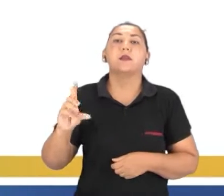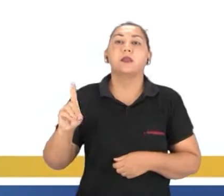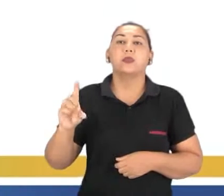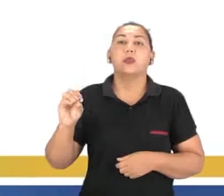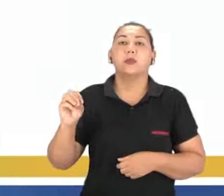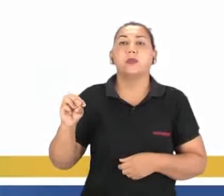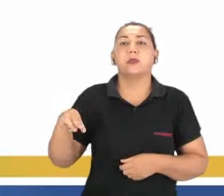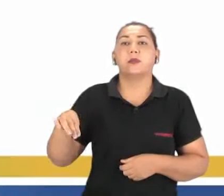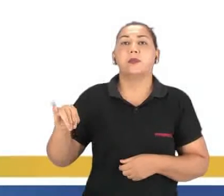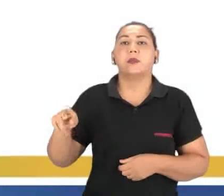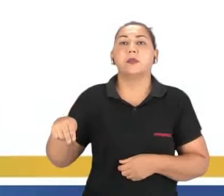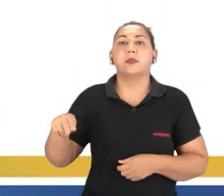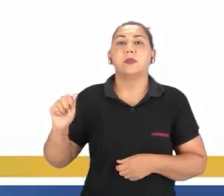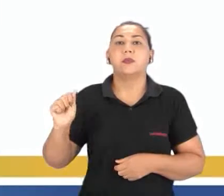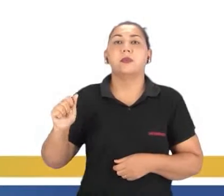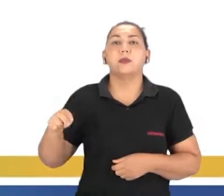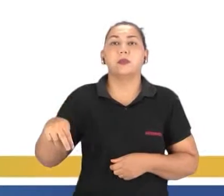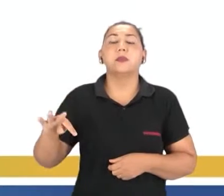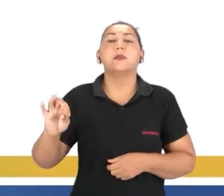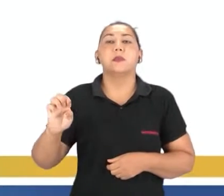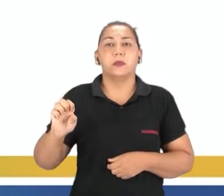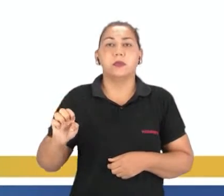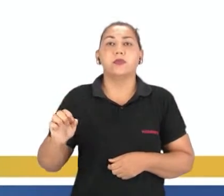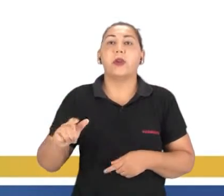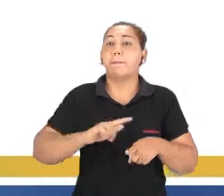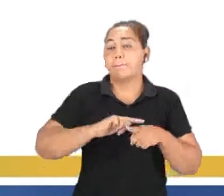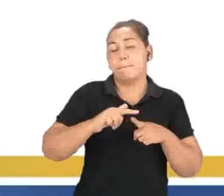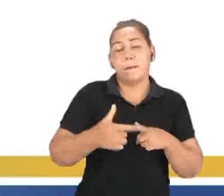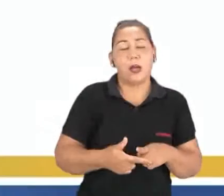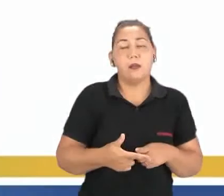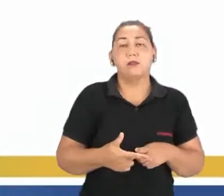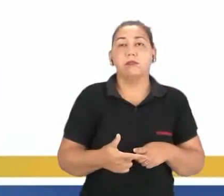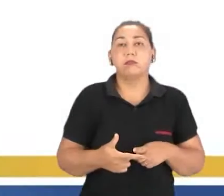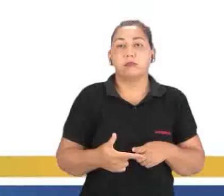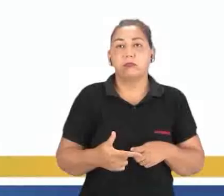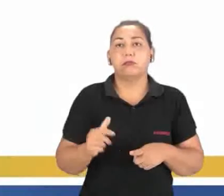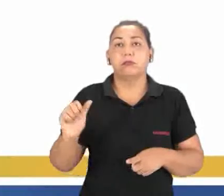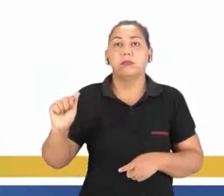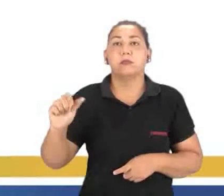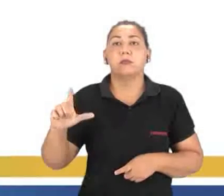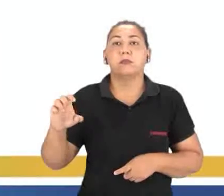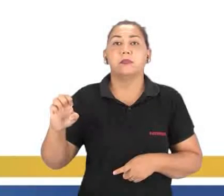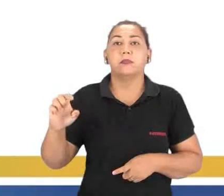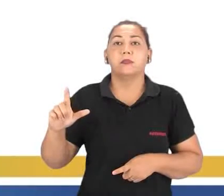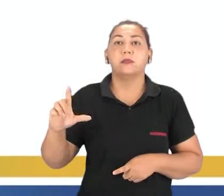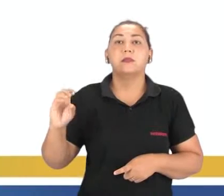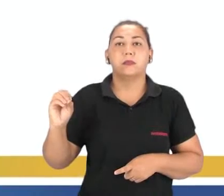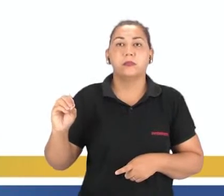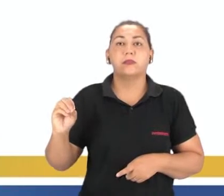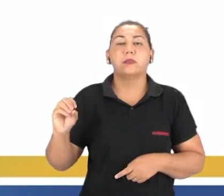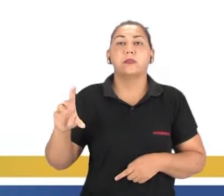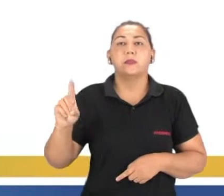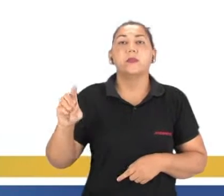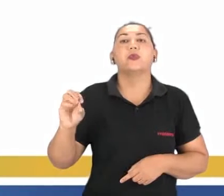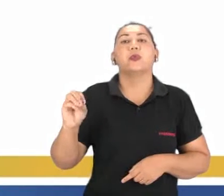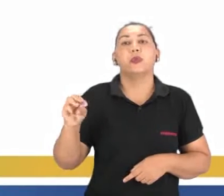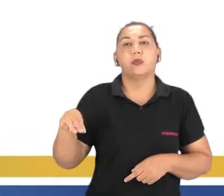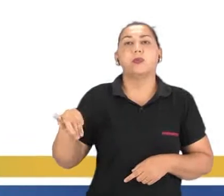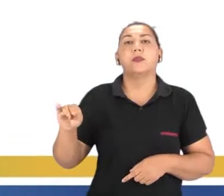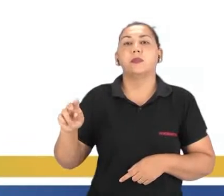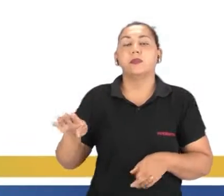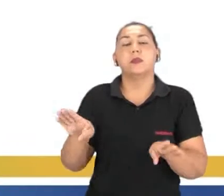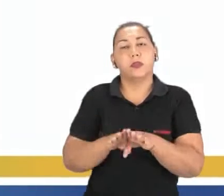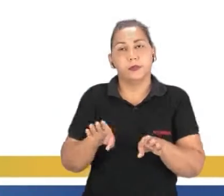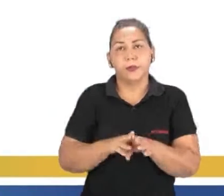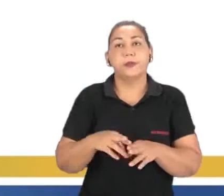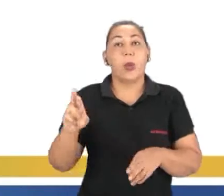aqui, e para a textura lisa ela aparecer só precisa de um alelo dominante também, tá? Que no caso